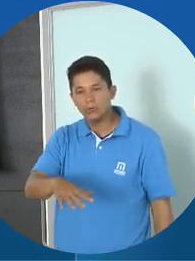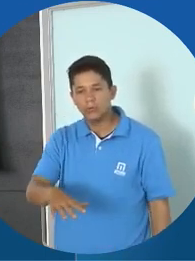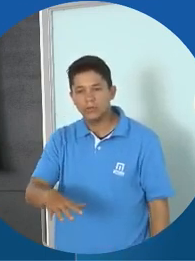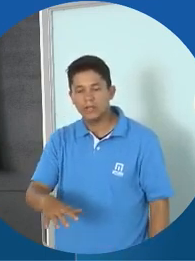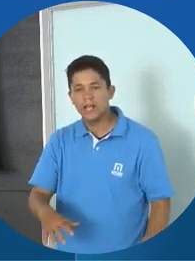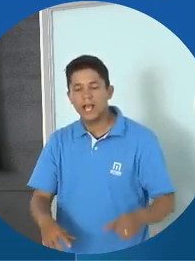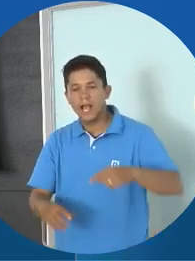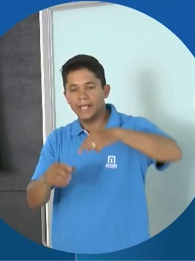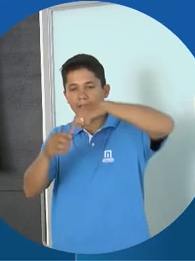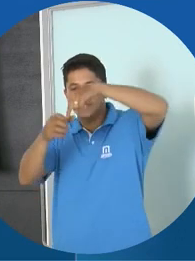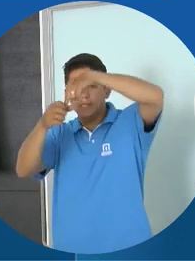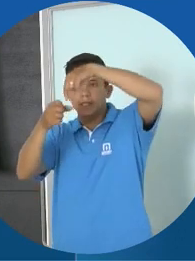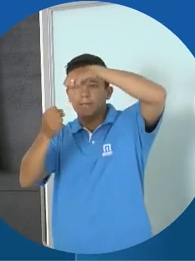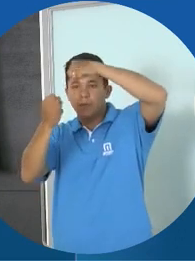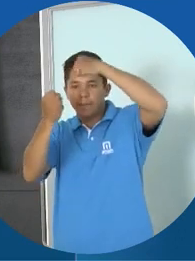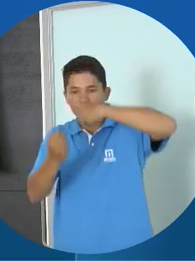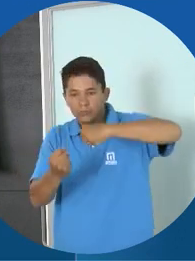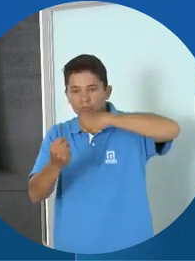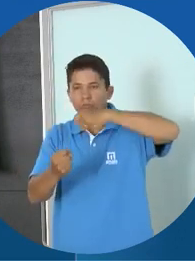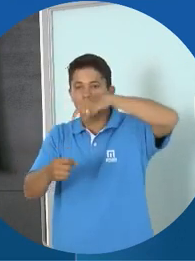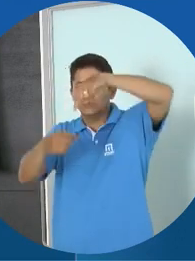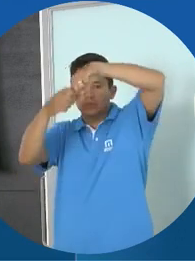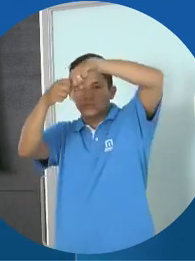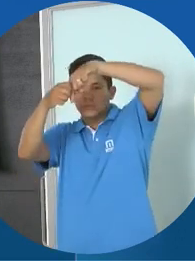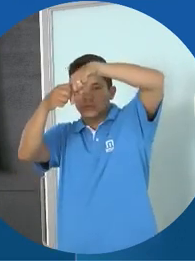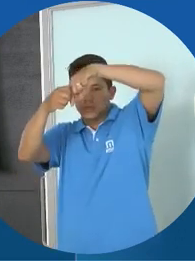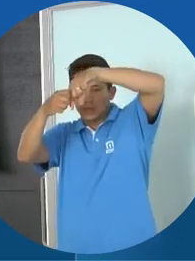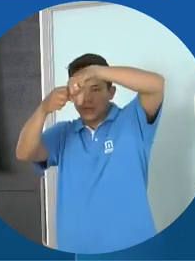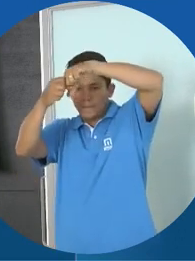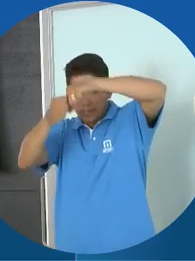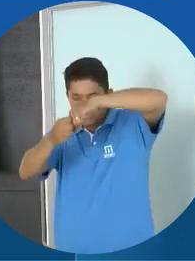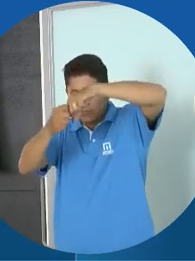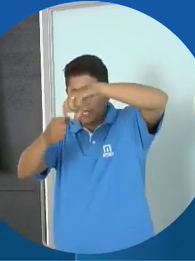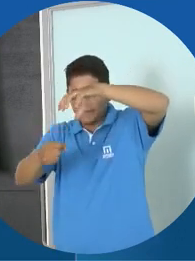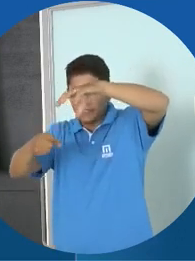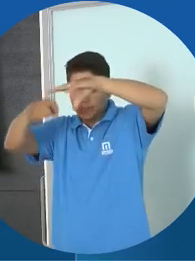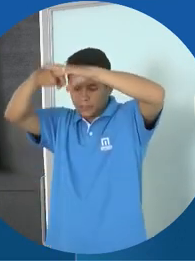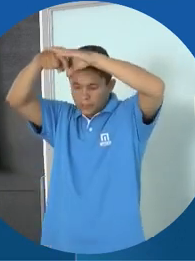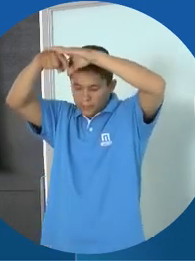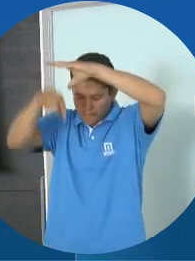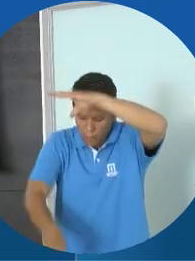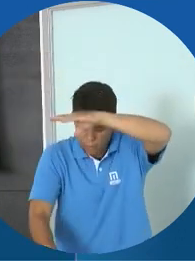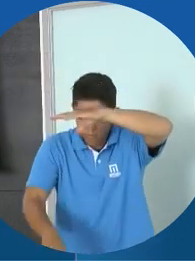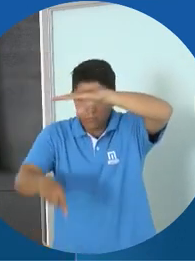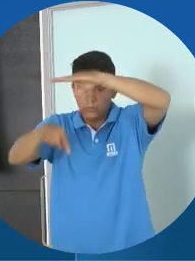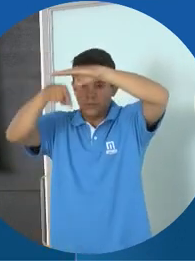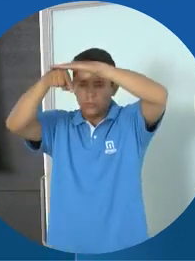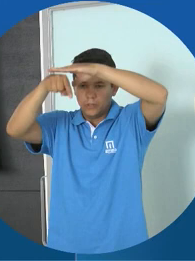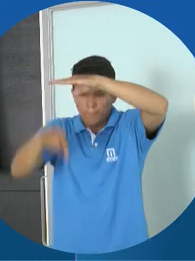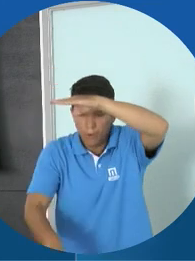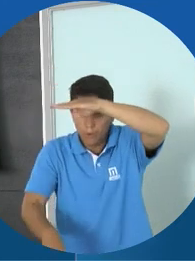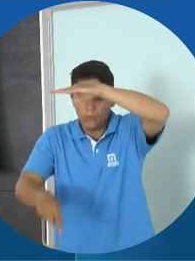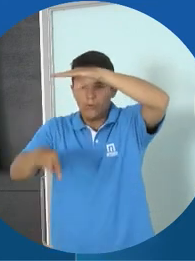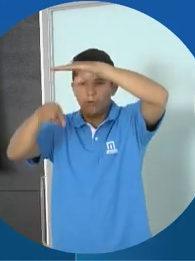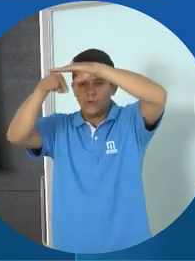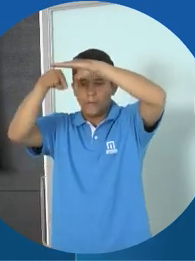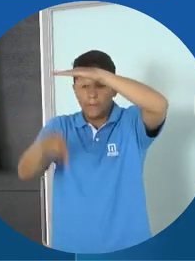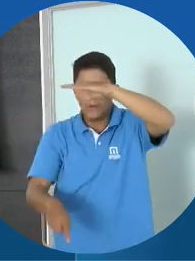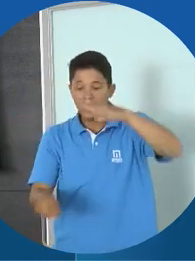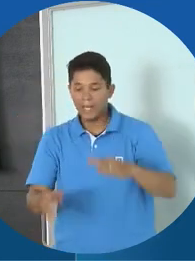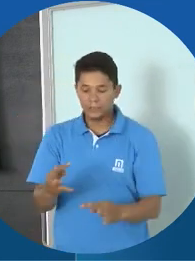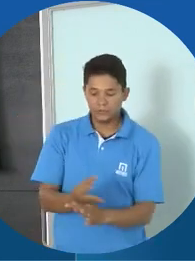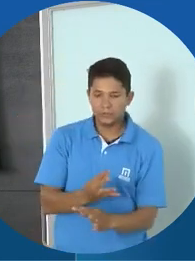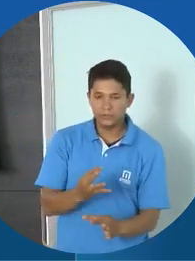E impedir esses caminhos preferenciais de infiltração, que realmente são a temática aí que